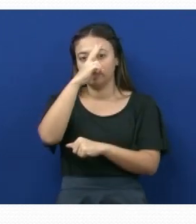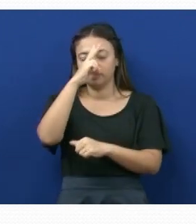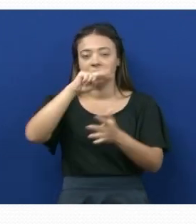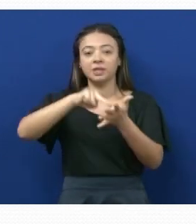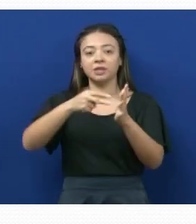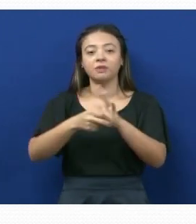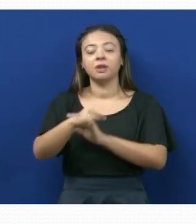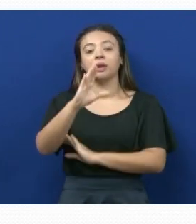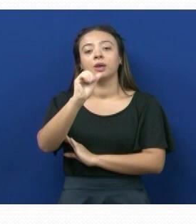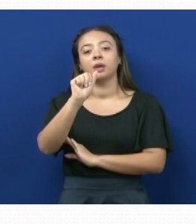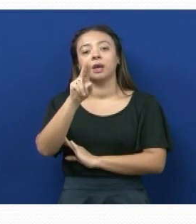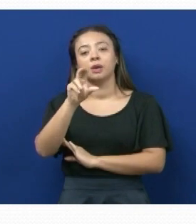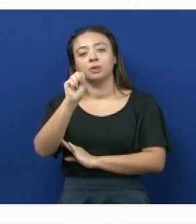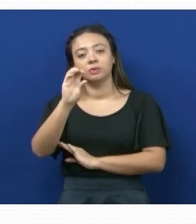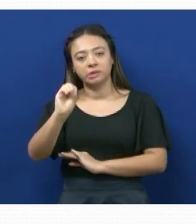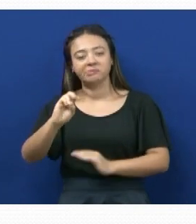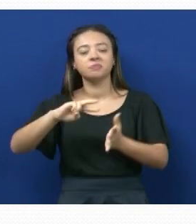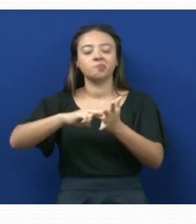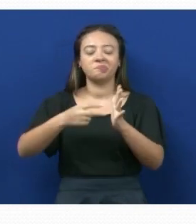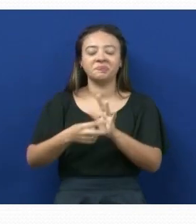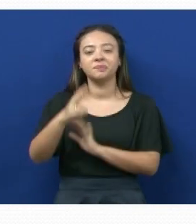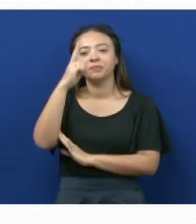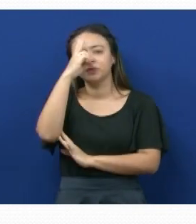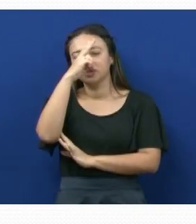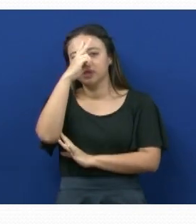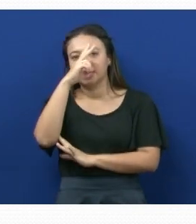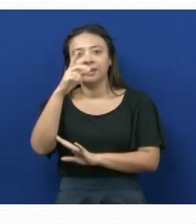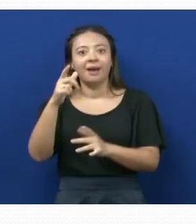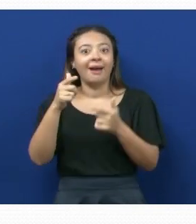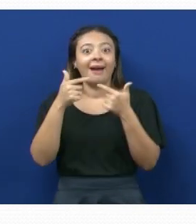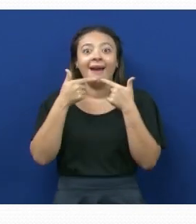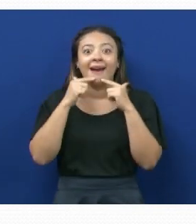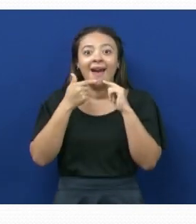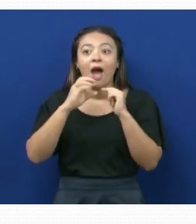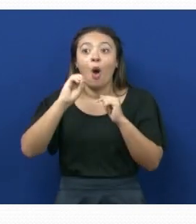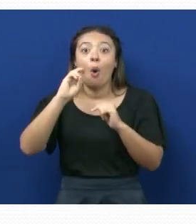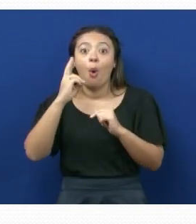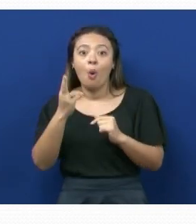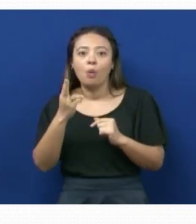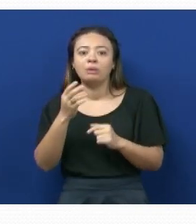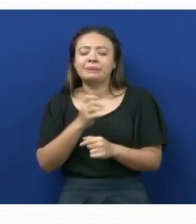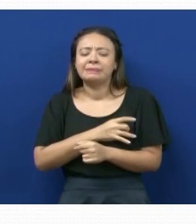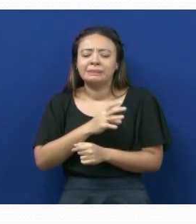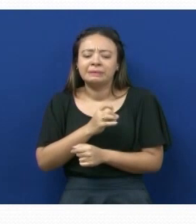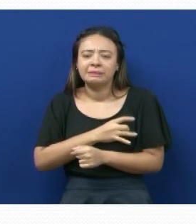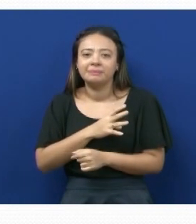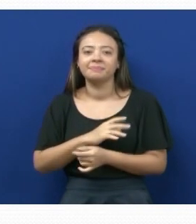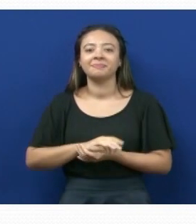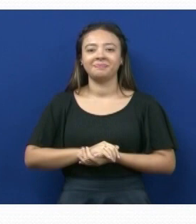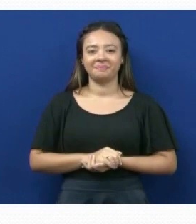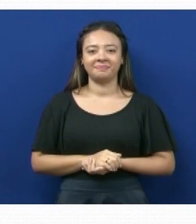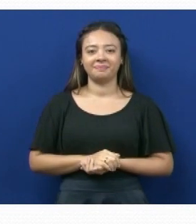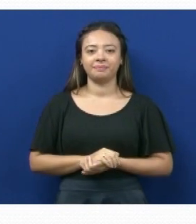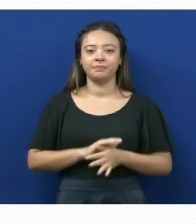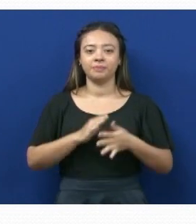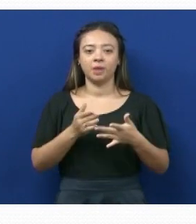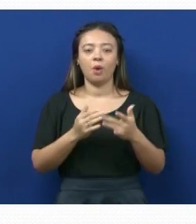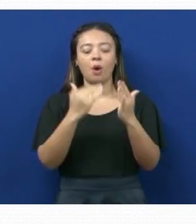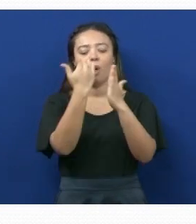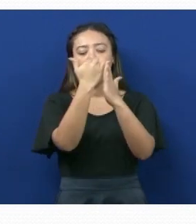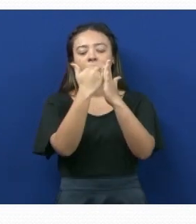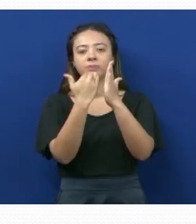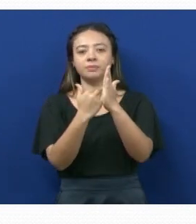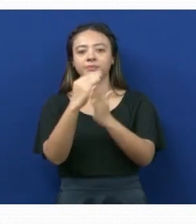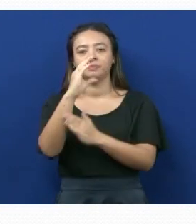histórias fantásticas que podem ser engraçadas ou assustadoras. Vamos lá? Próximo slide. A estrutura do